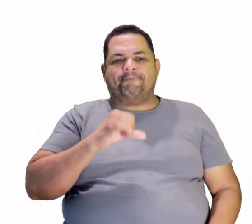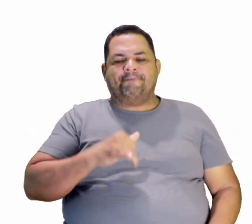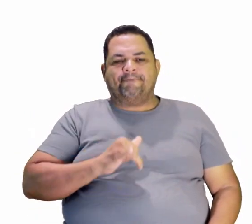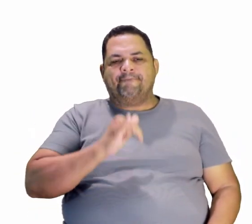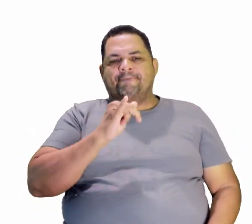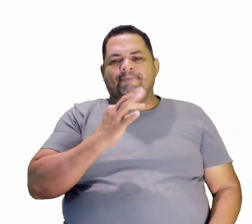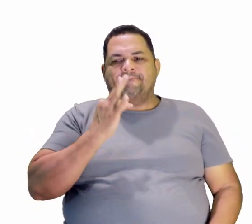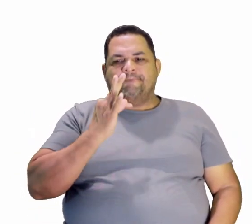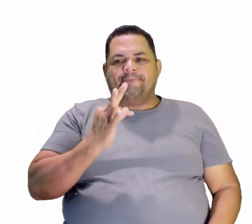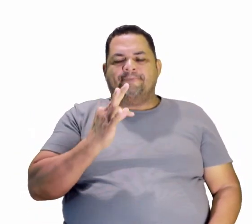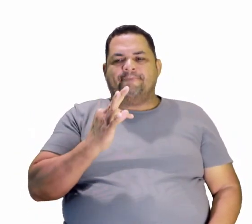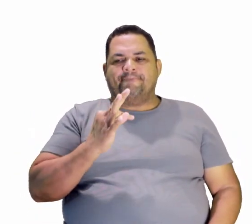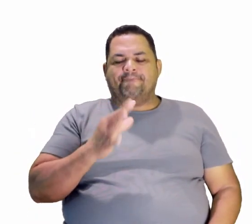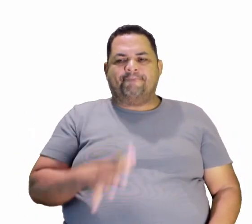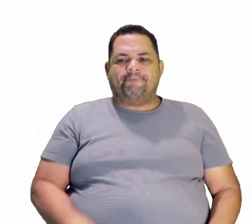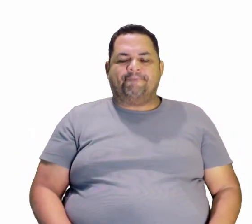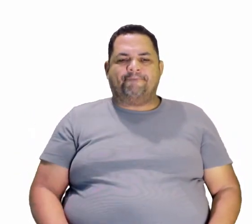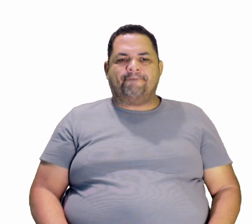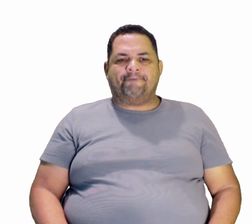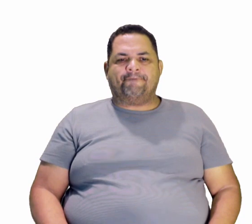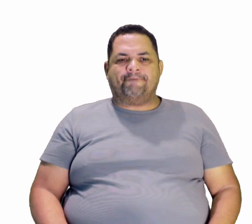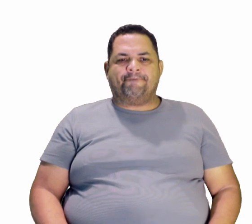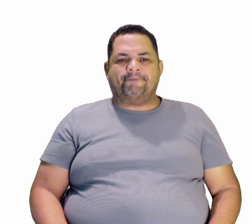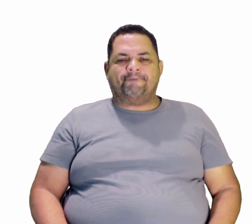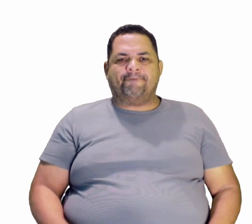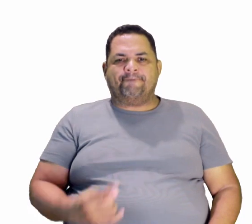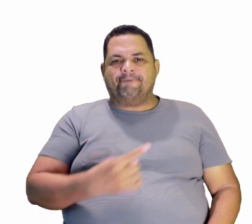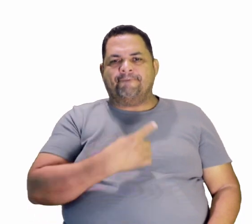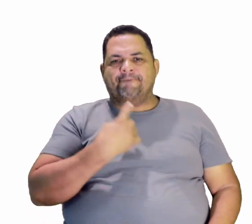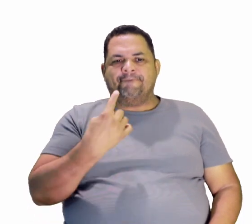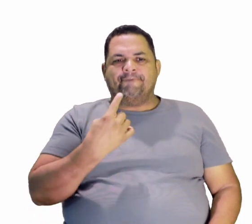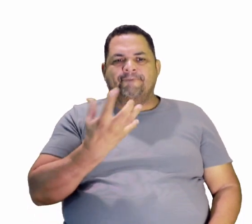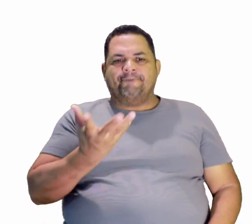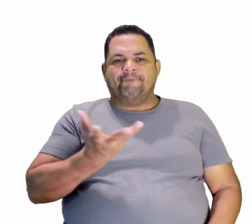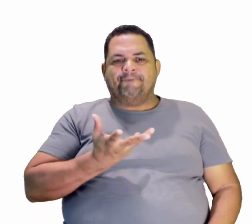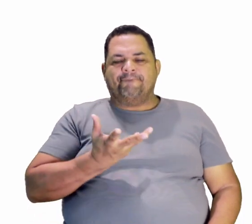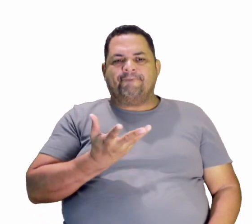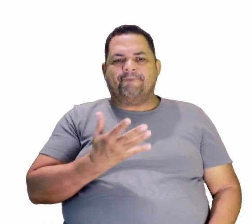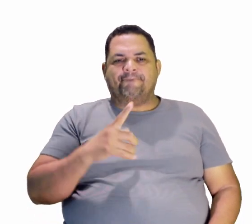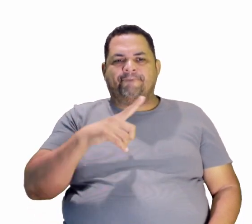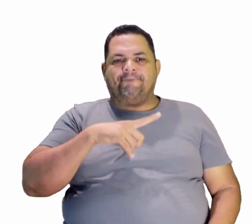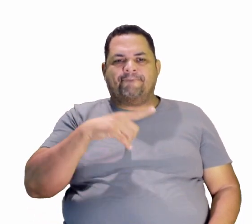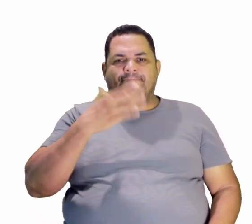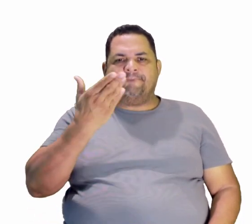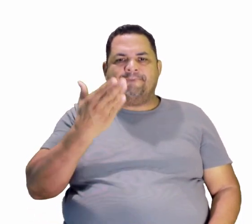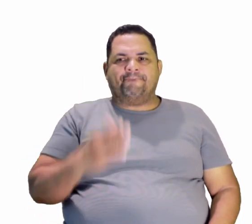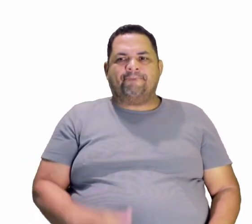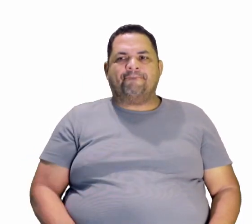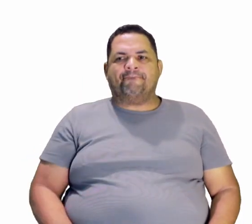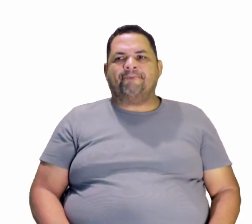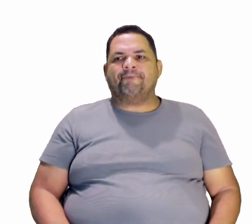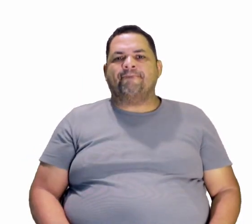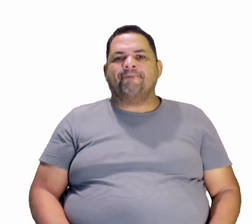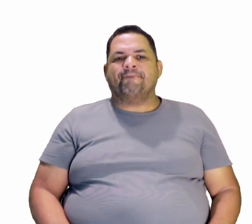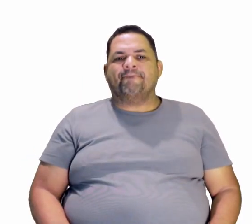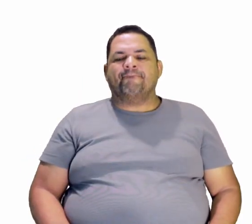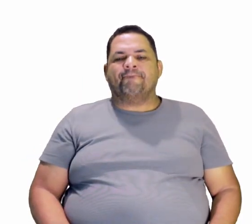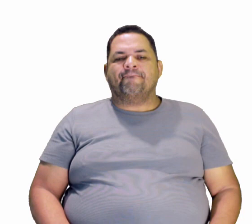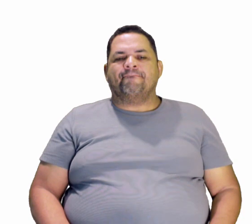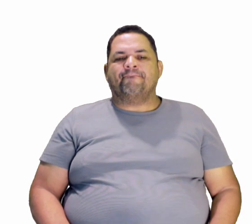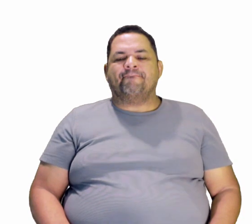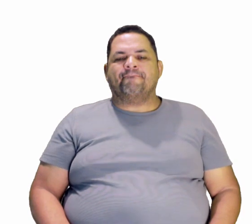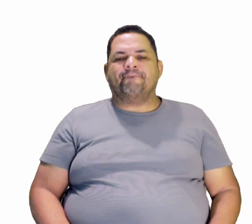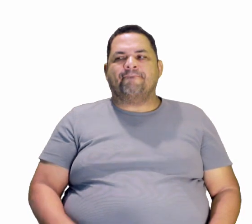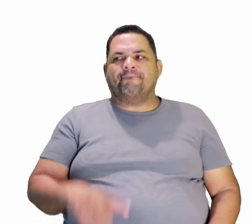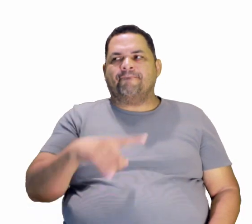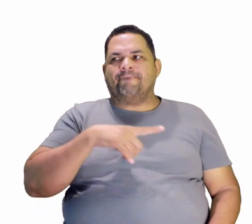V0YT, né? Nós sabemos 480 que nós queremos. Como nós temos essa posição, a parábola vai me dizer os